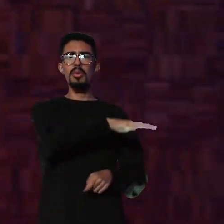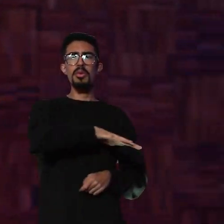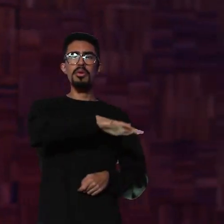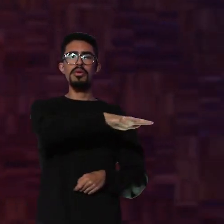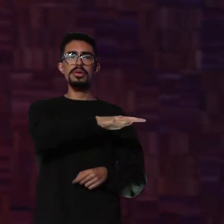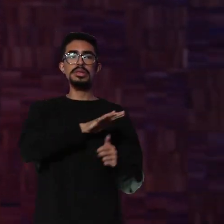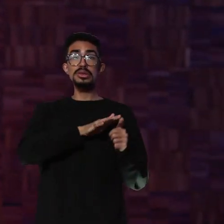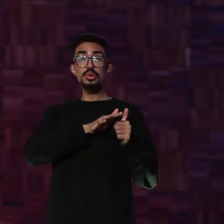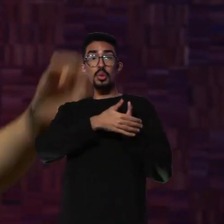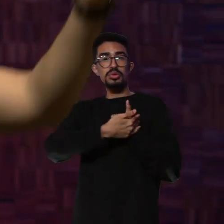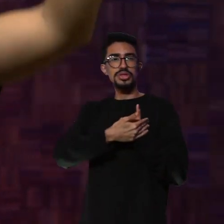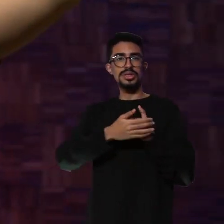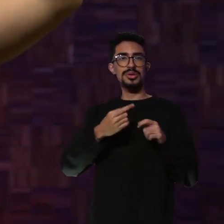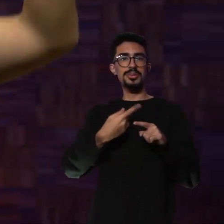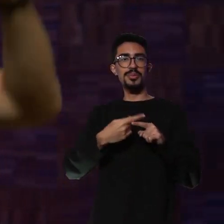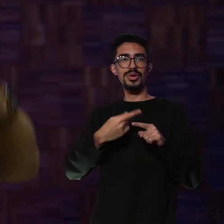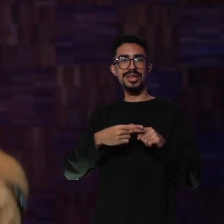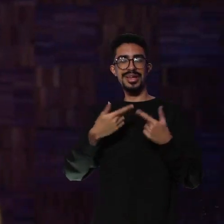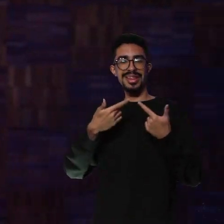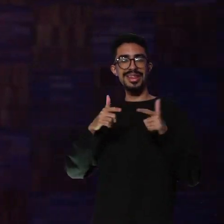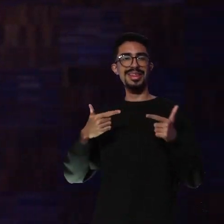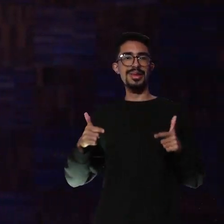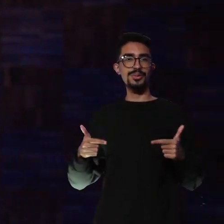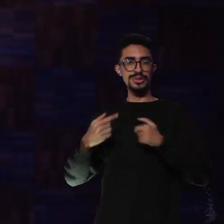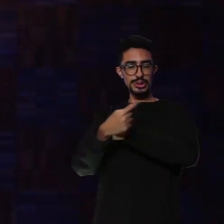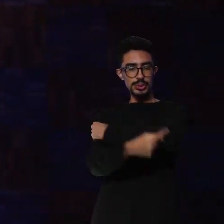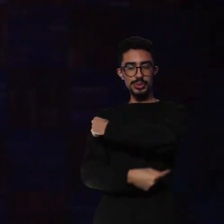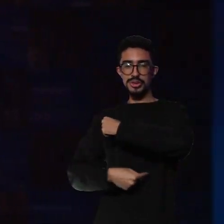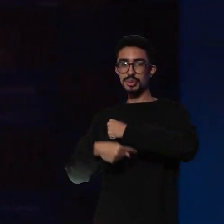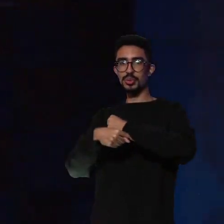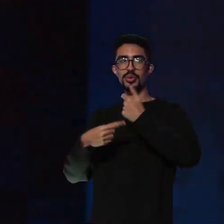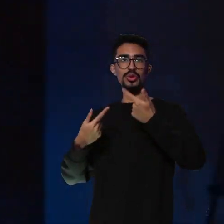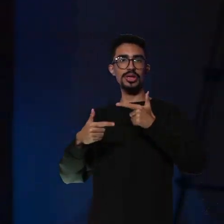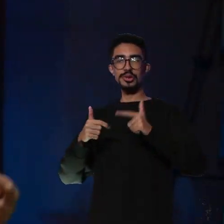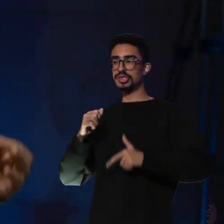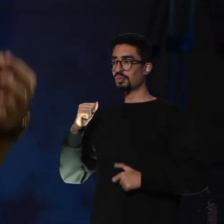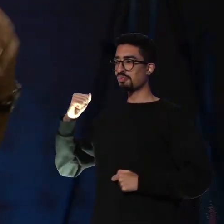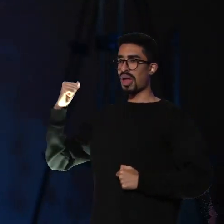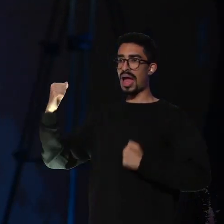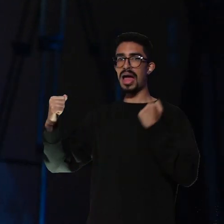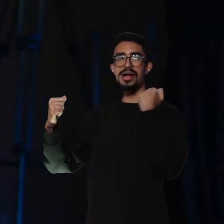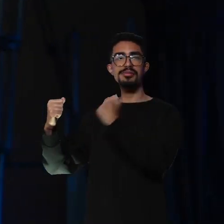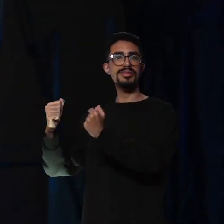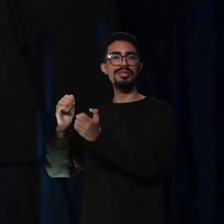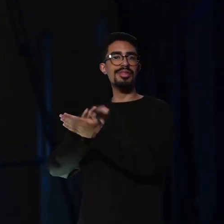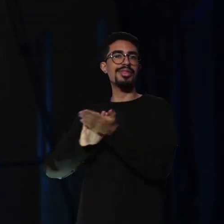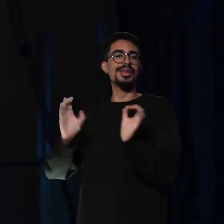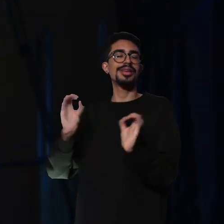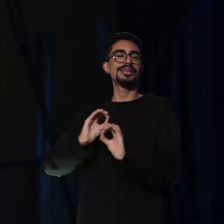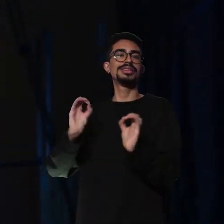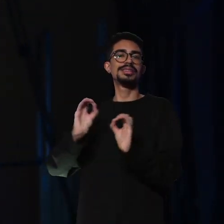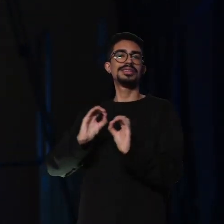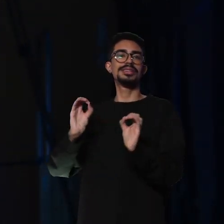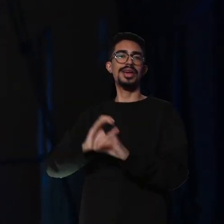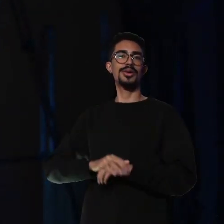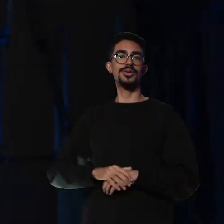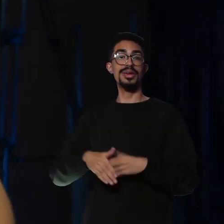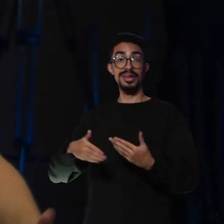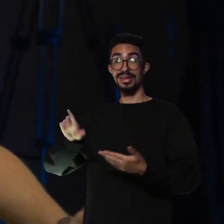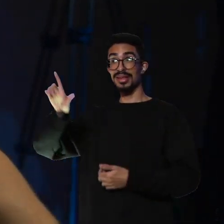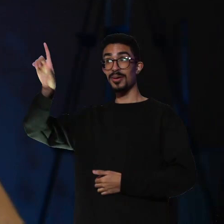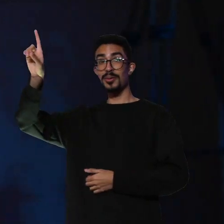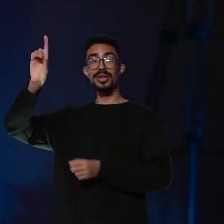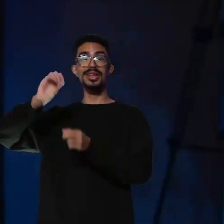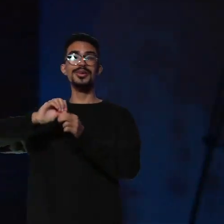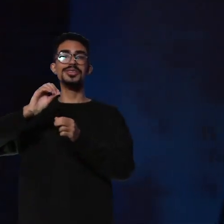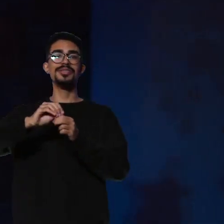não podiam batalhar. O Senhor vem e traz uma palavra e uma ousadia do Espírito, toma conta de Gideão, que queima tudo aquilo que ele tinha,